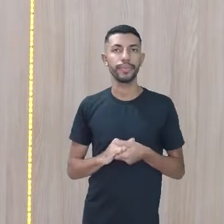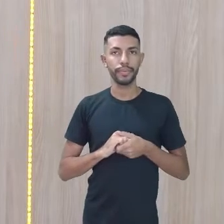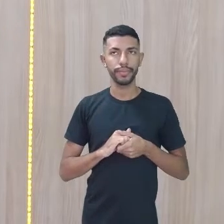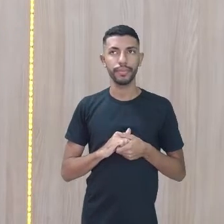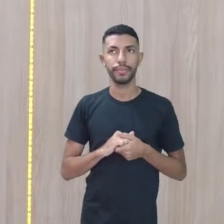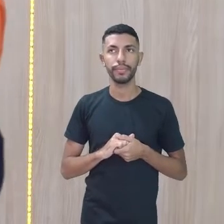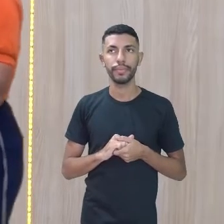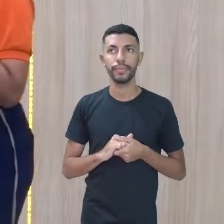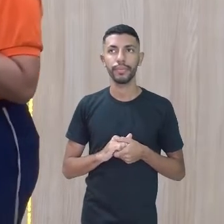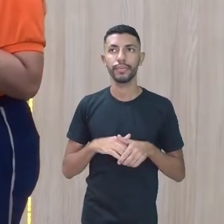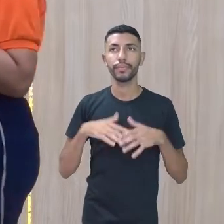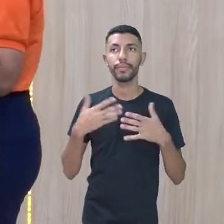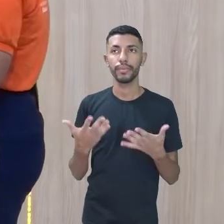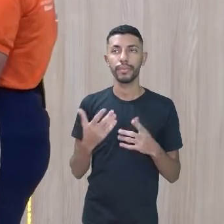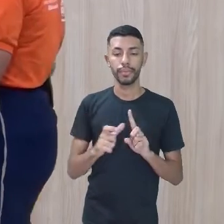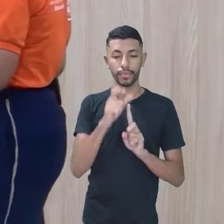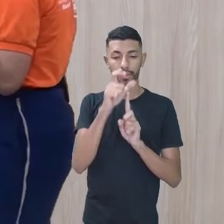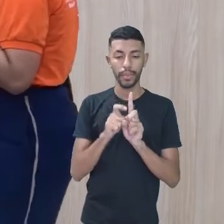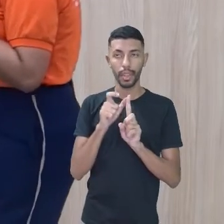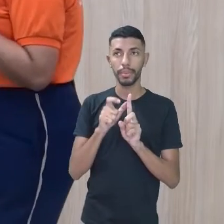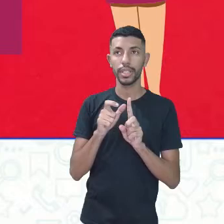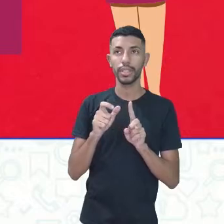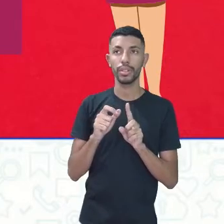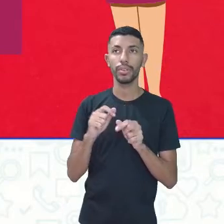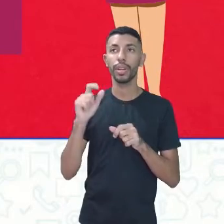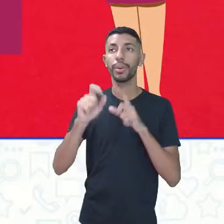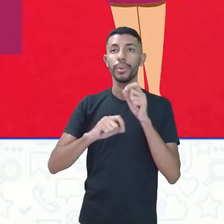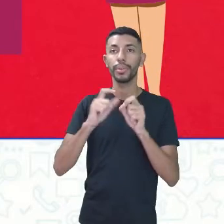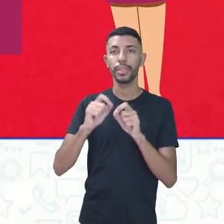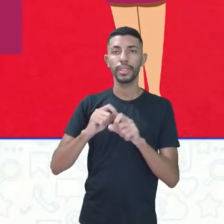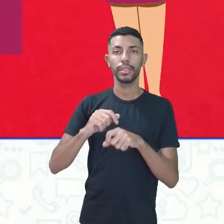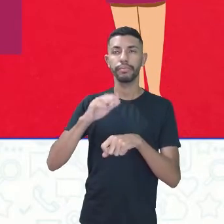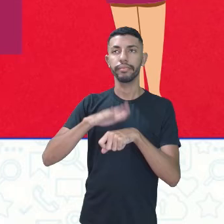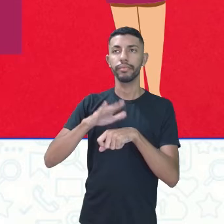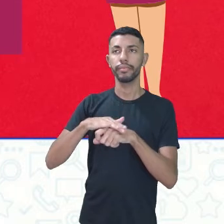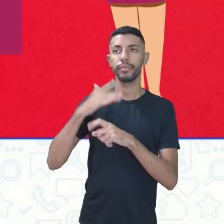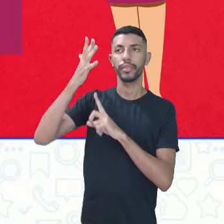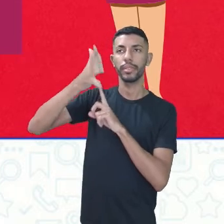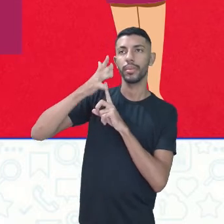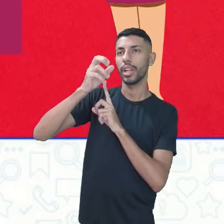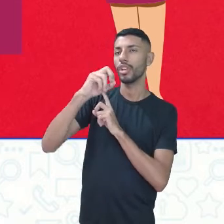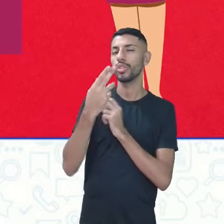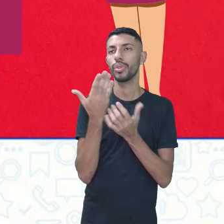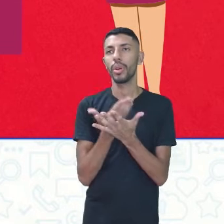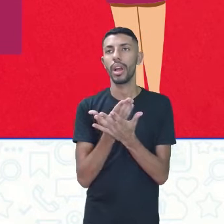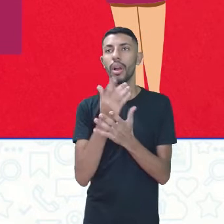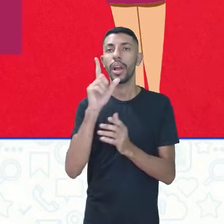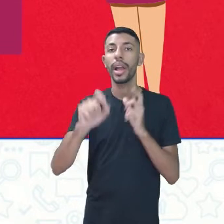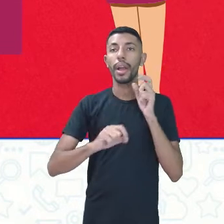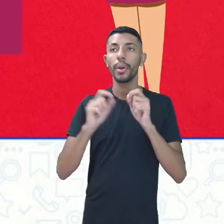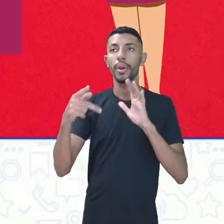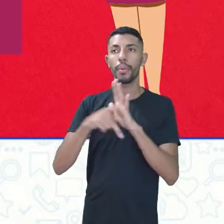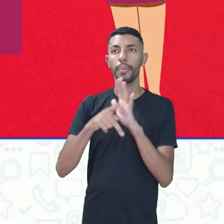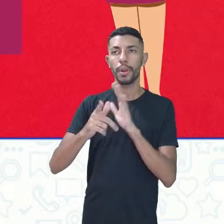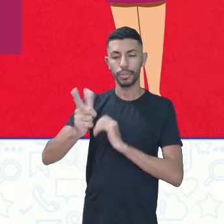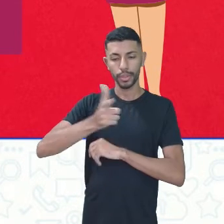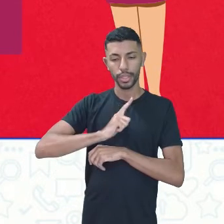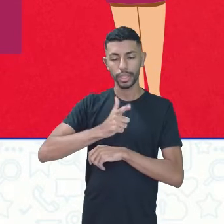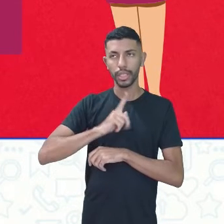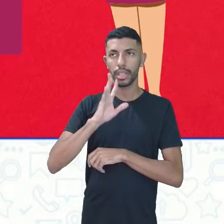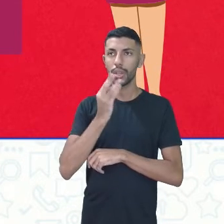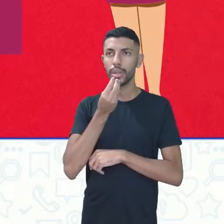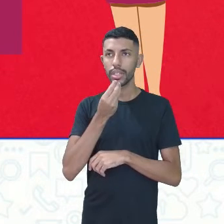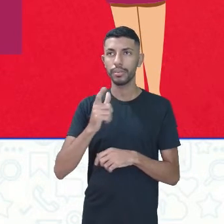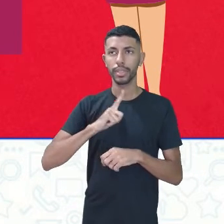certo? O indivíduo que ministra a palestra ou aula é visto como detentor do conhecimento e